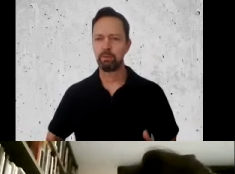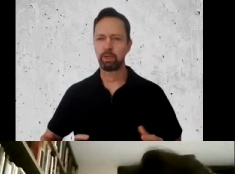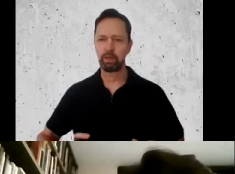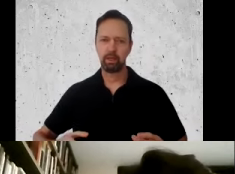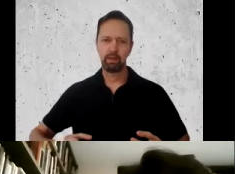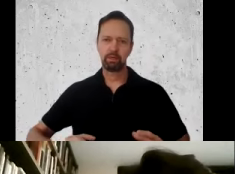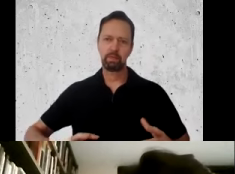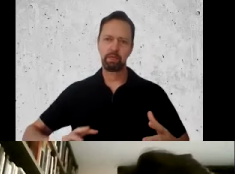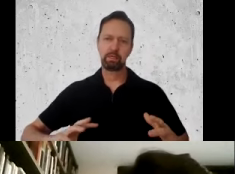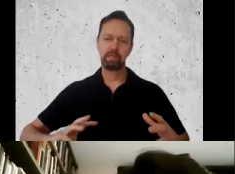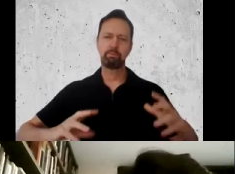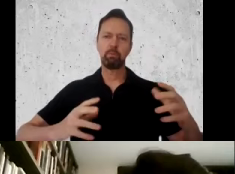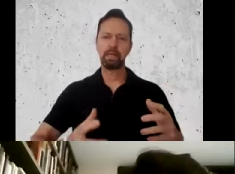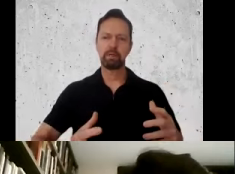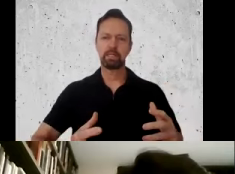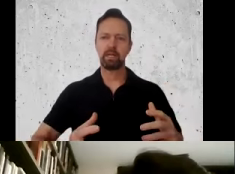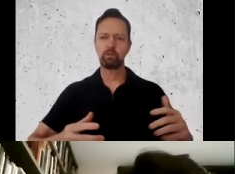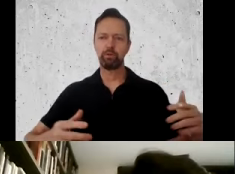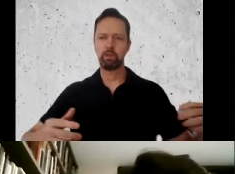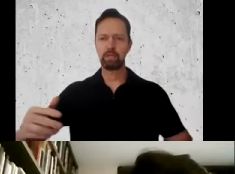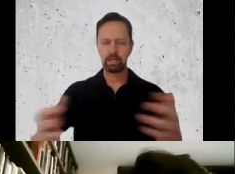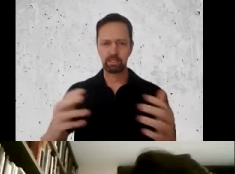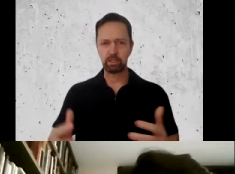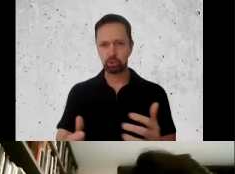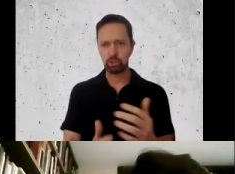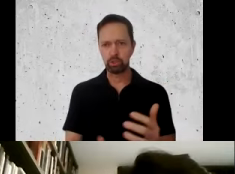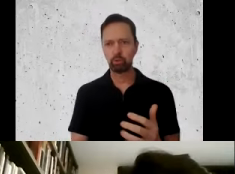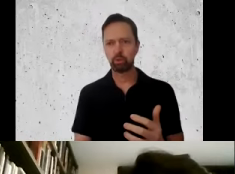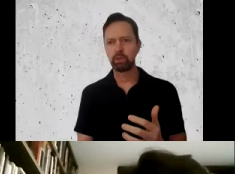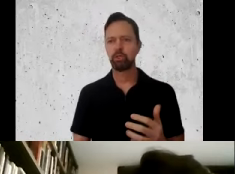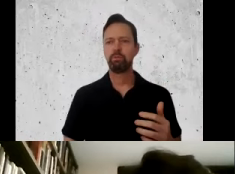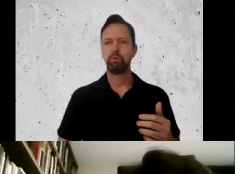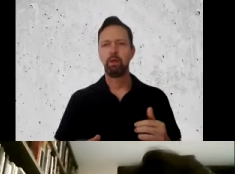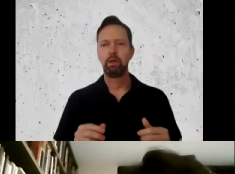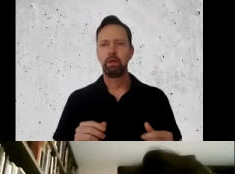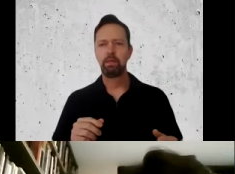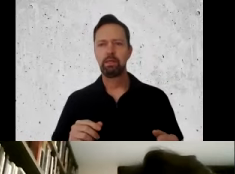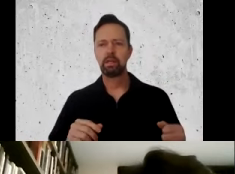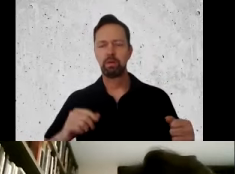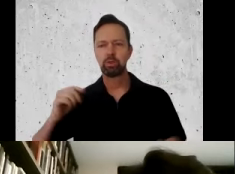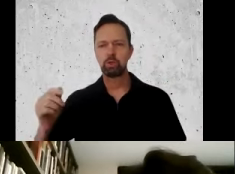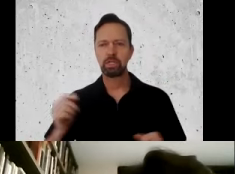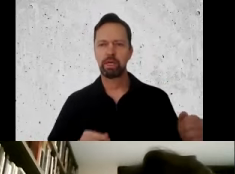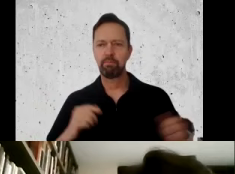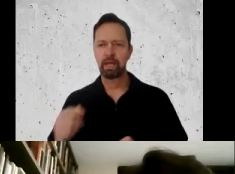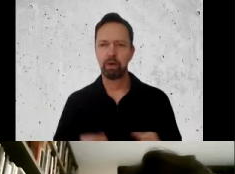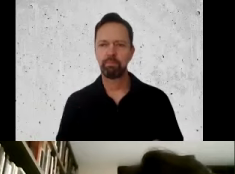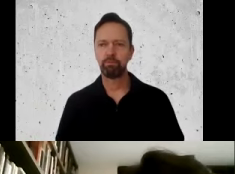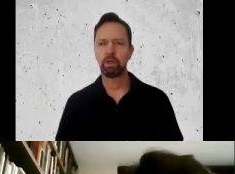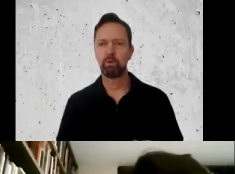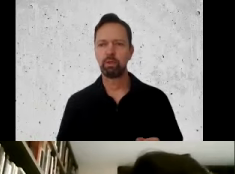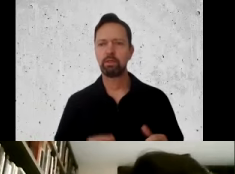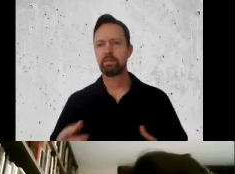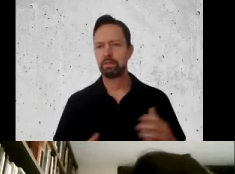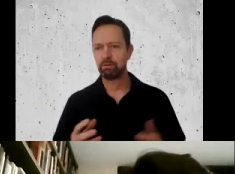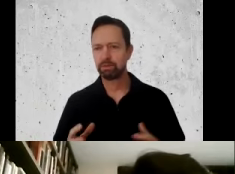isso aqui, porque geralmente você tem problemas a ser resolvido, tem restrições de tudo quanto é tipo. E se tem uma solução que é melhor